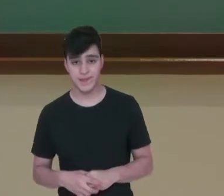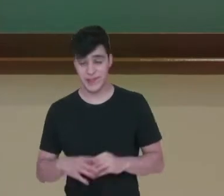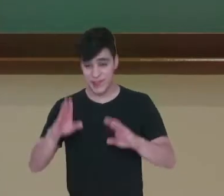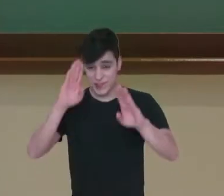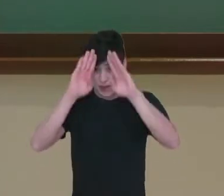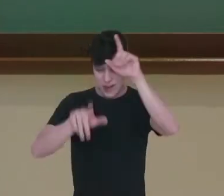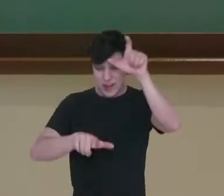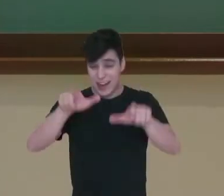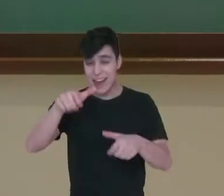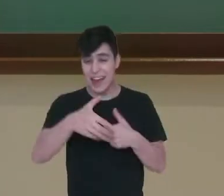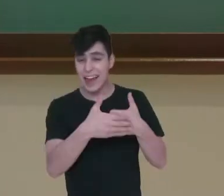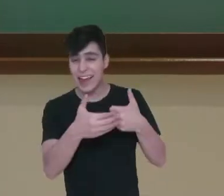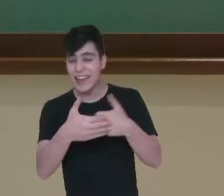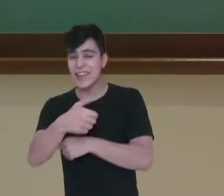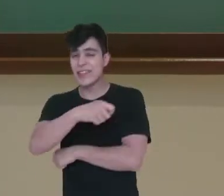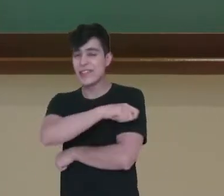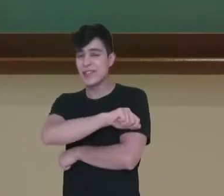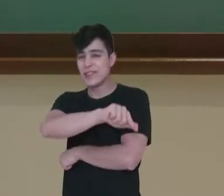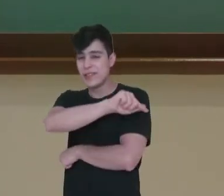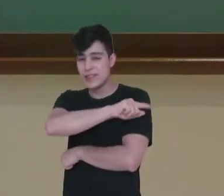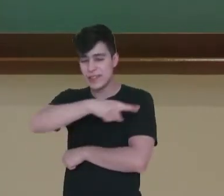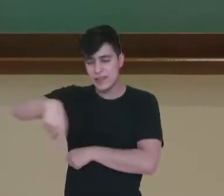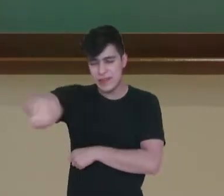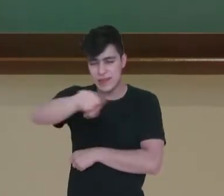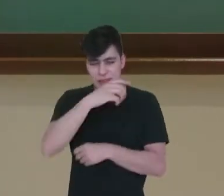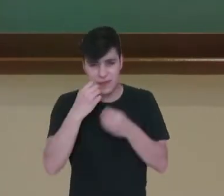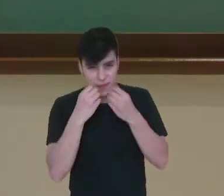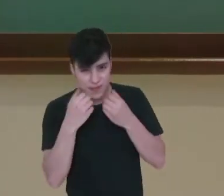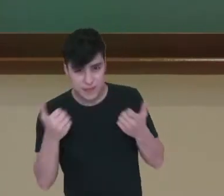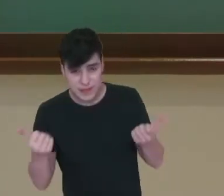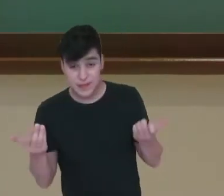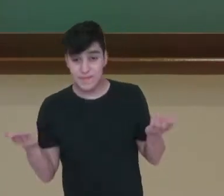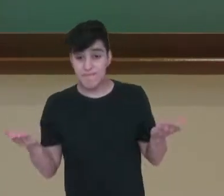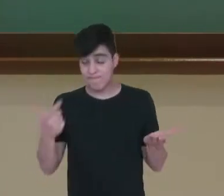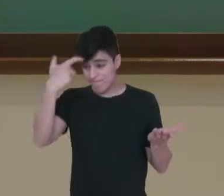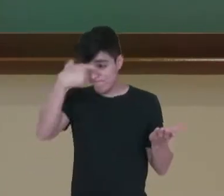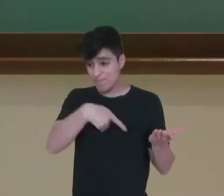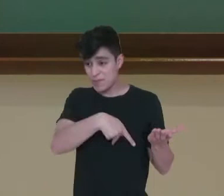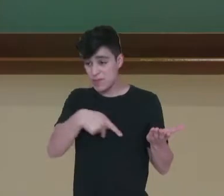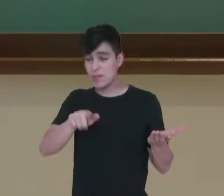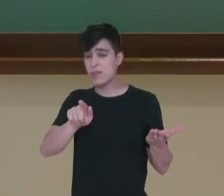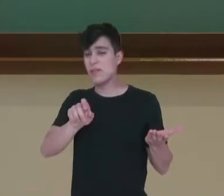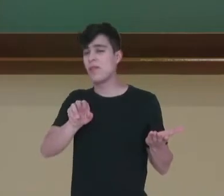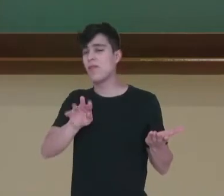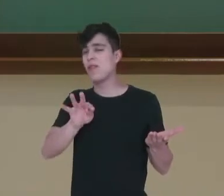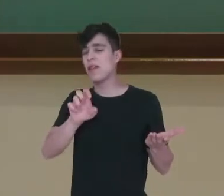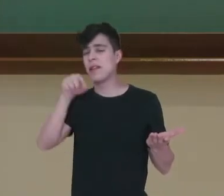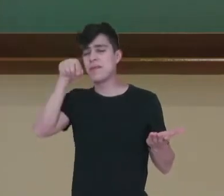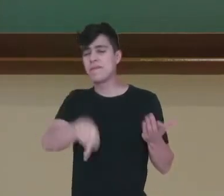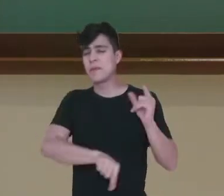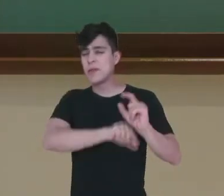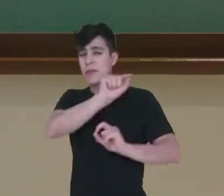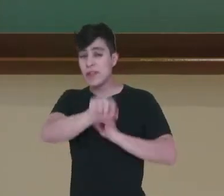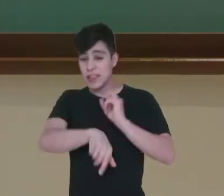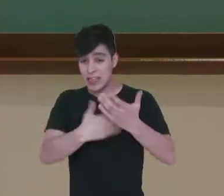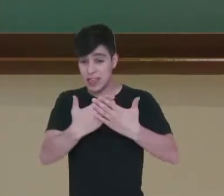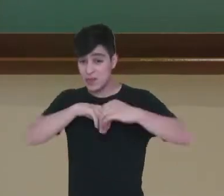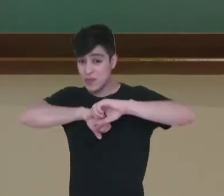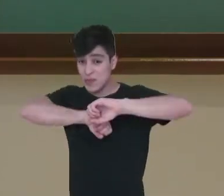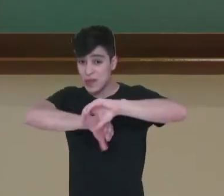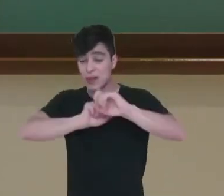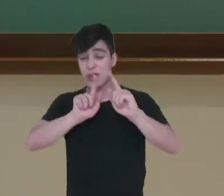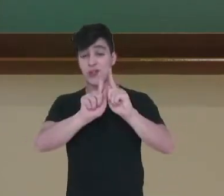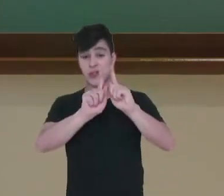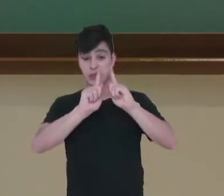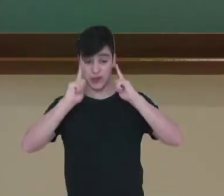Olá, meus queridos alunos do 7º ano, tudo bem com vocês? Eu sou a professora Gorete Wozniak, estamos aqui para uma aula de Geografia e